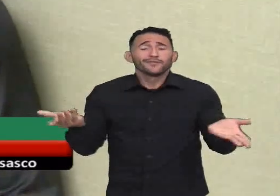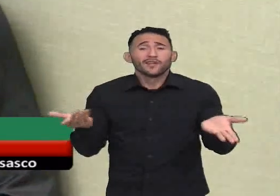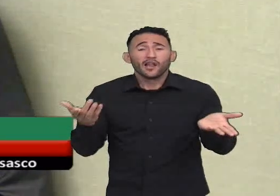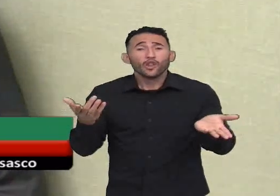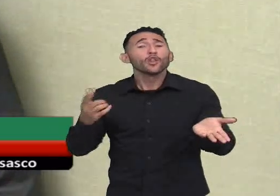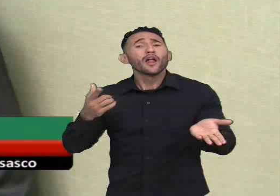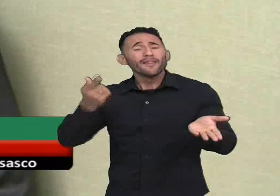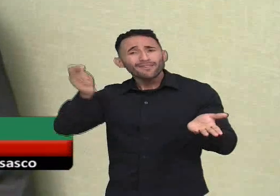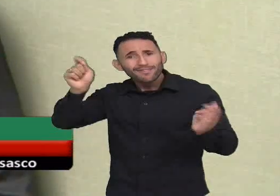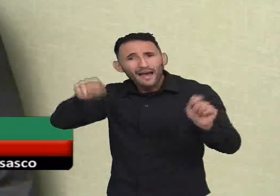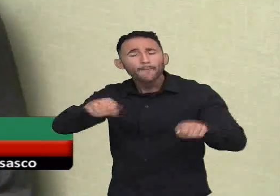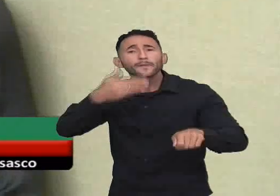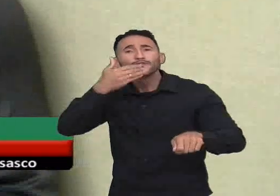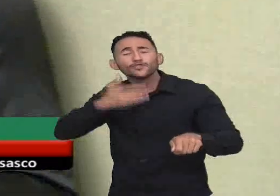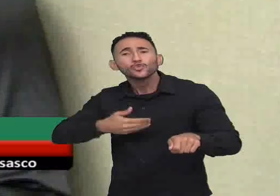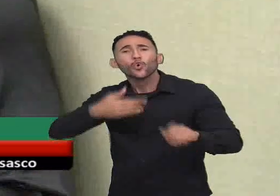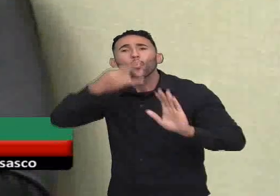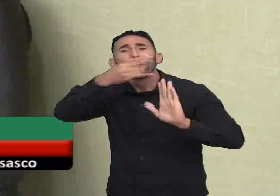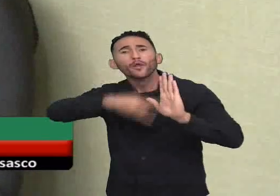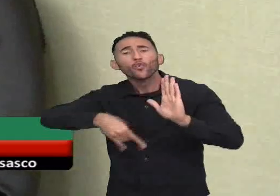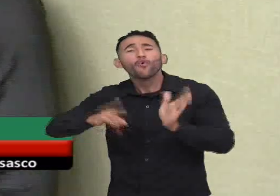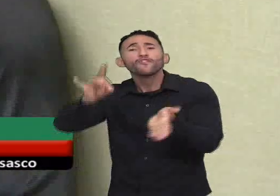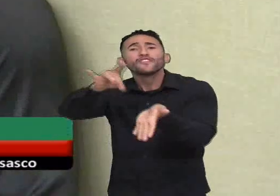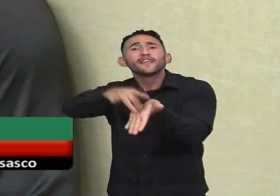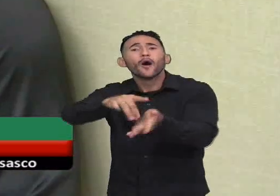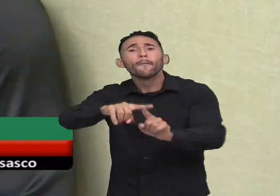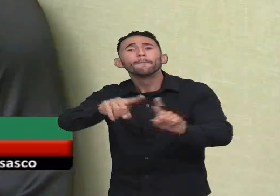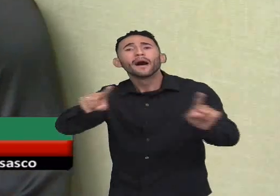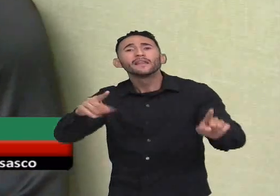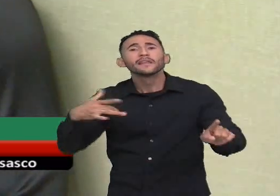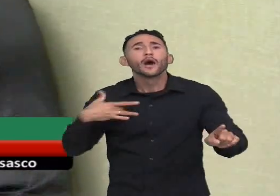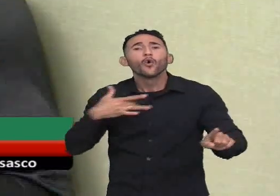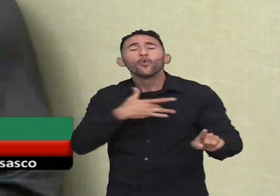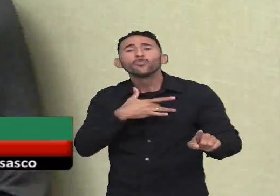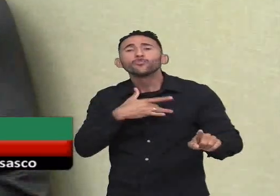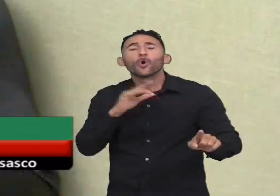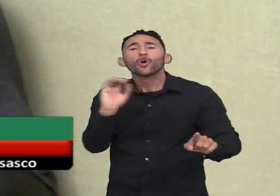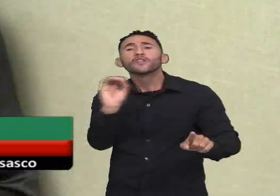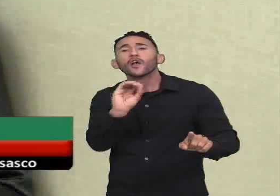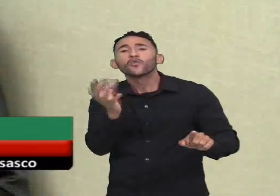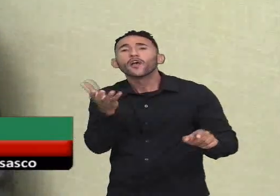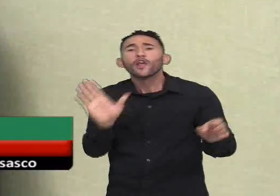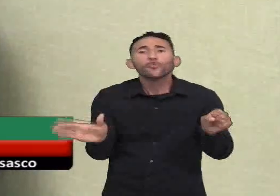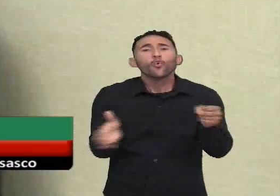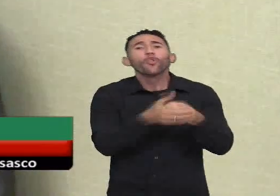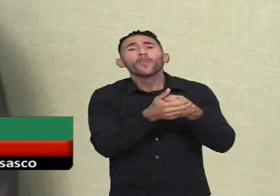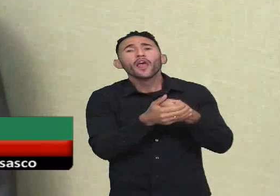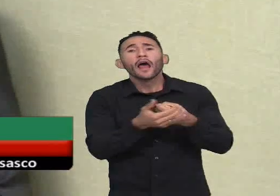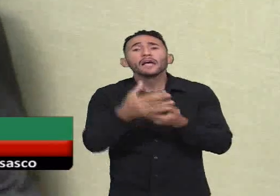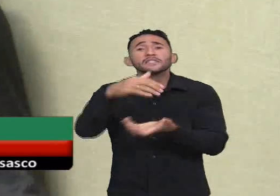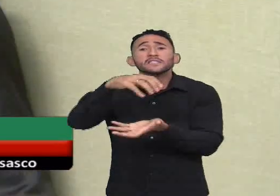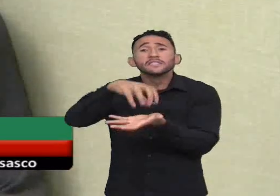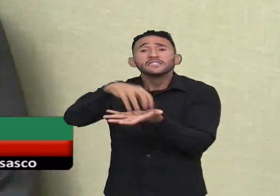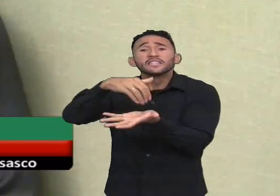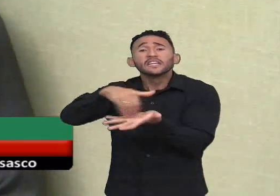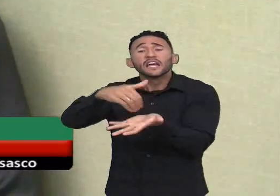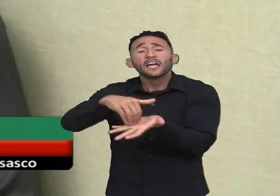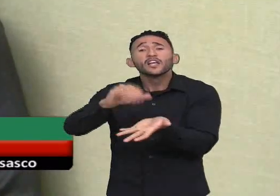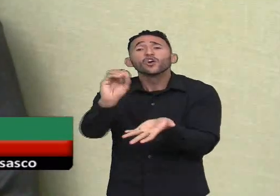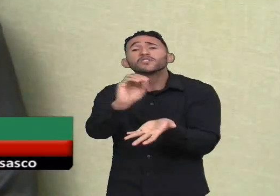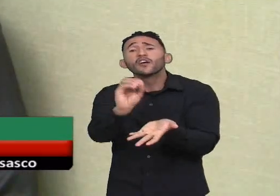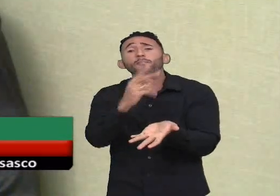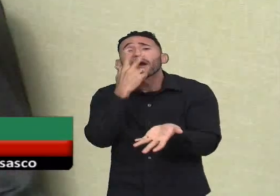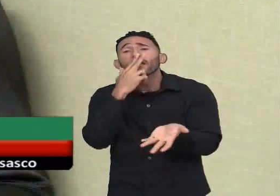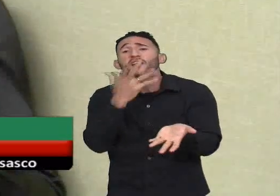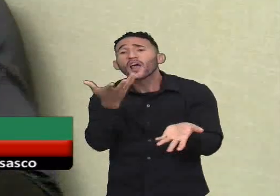não pede? O que a saúde de Osasco quer esconder? O que a Secretaria de Saúde tem a esconder da